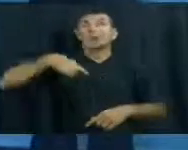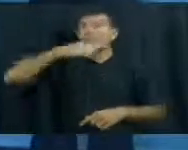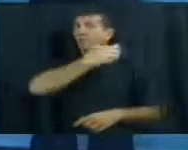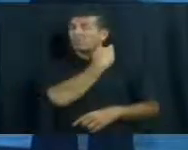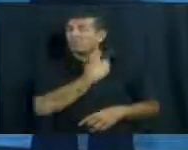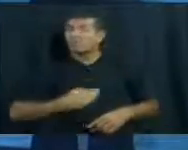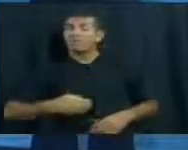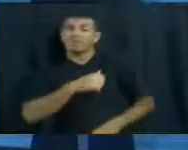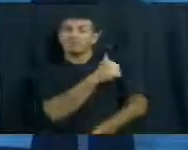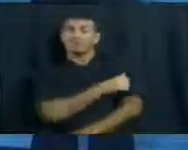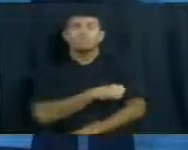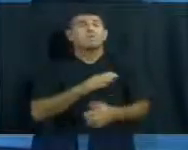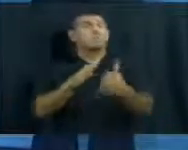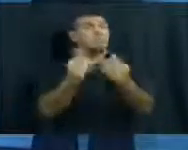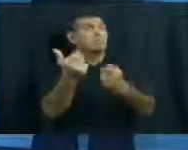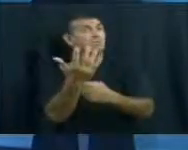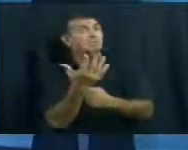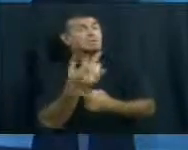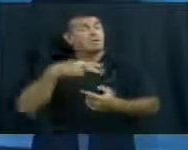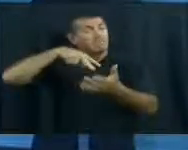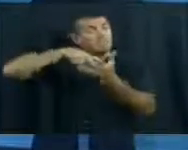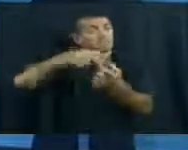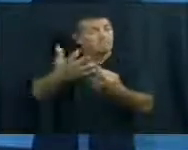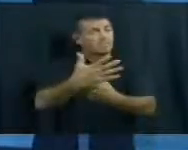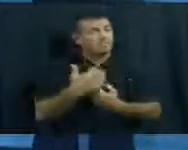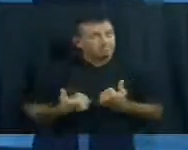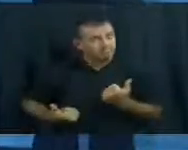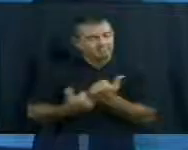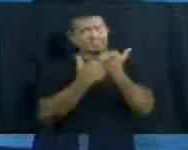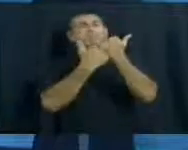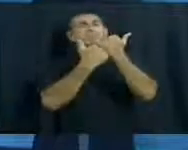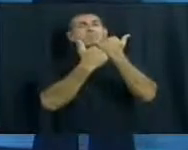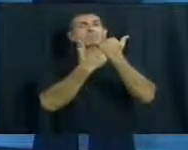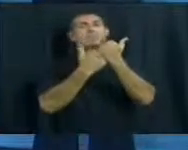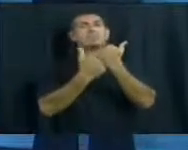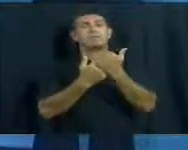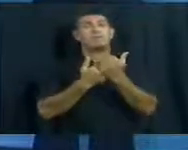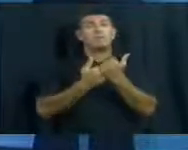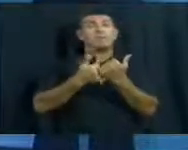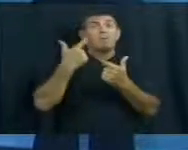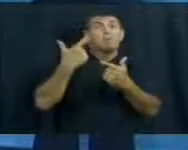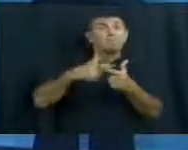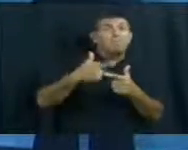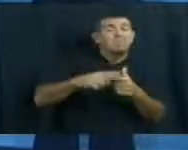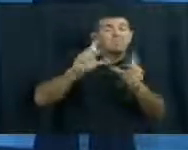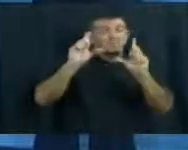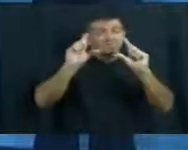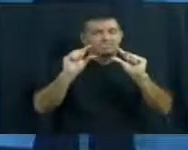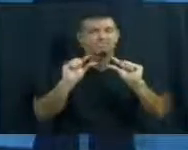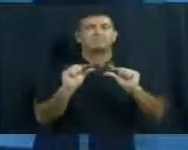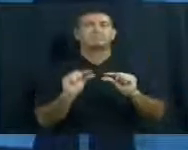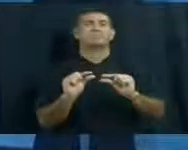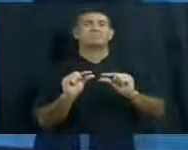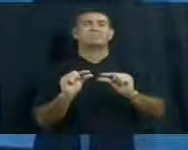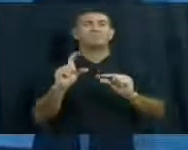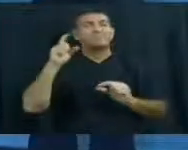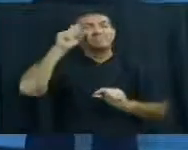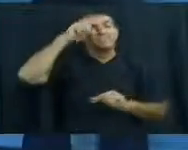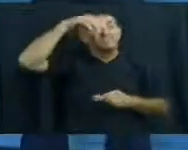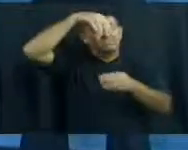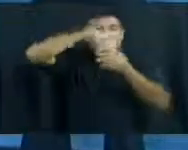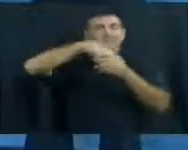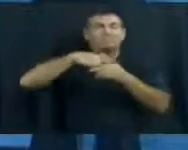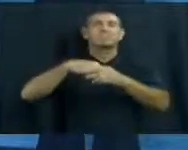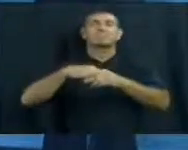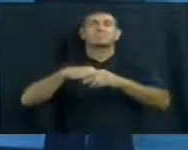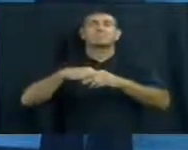Estado, estou pedindo ajuda ao governador para que a gente possa minimizar ou sanear as dificuldades que nós